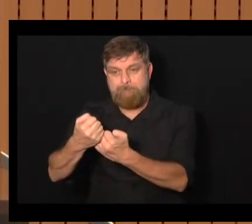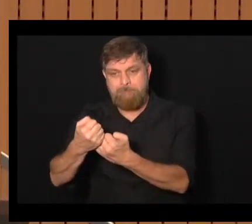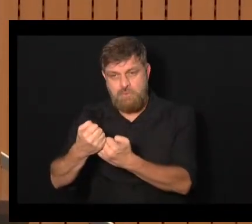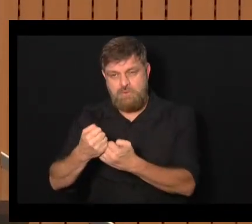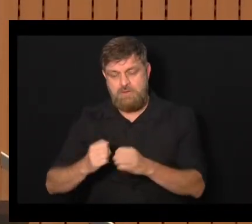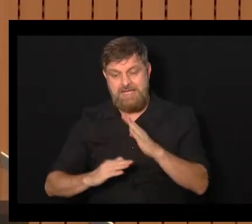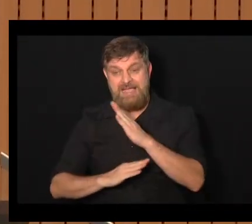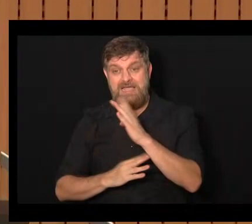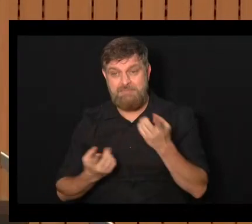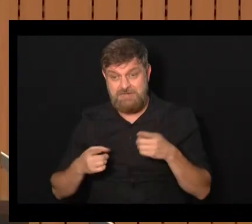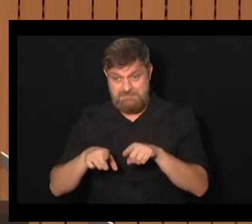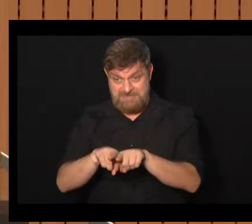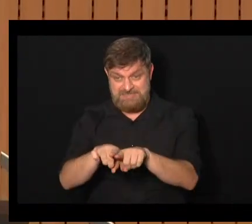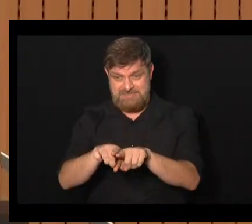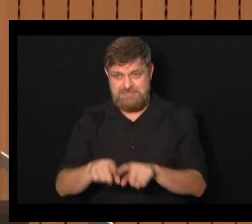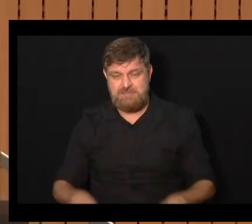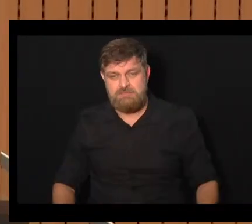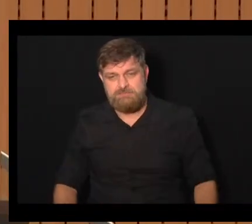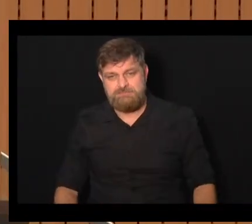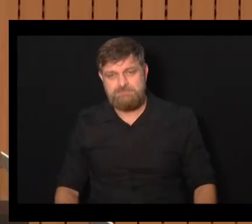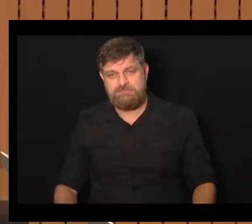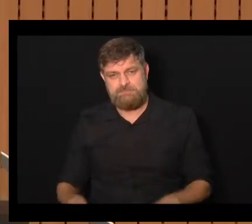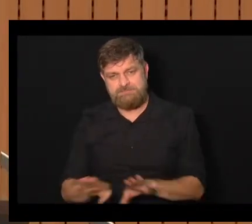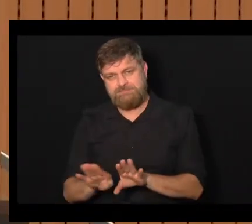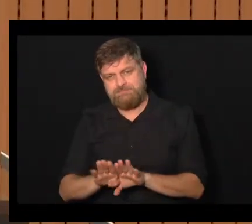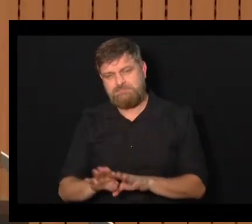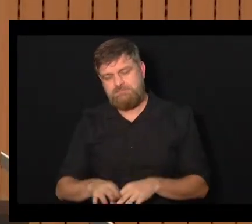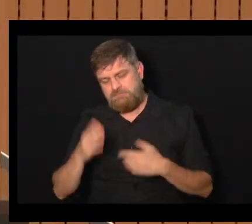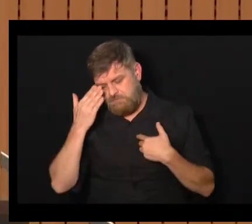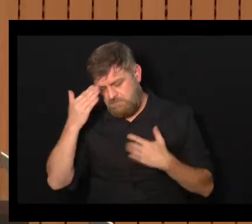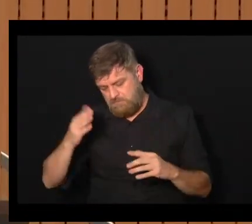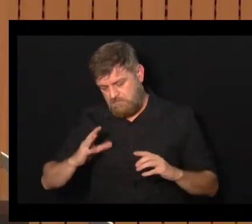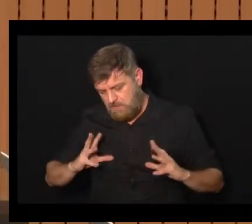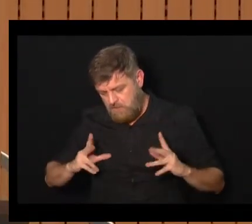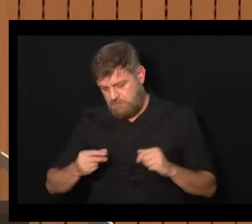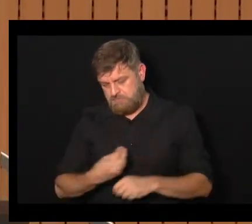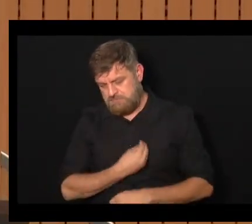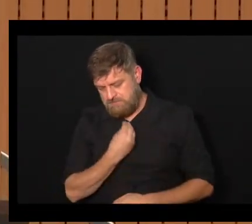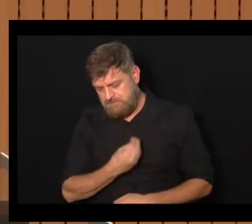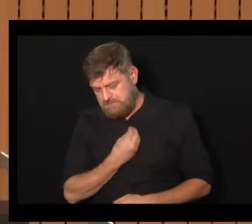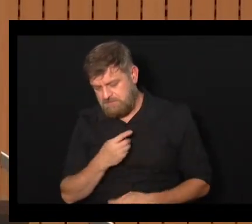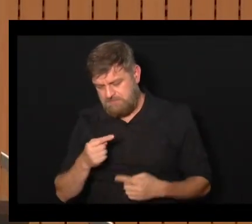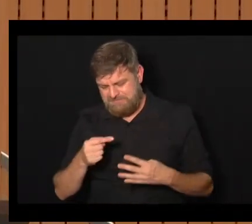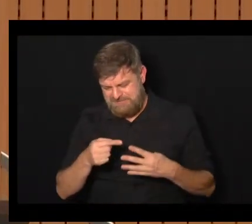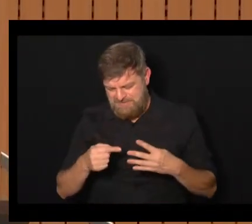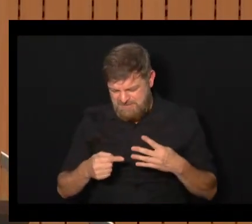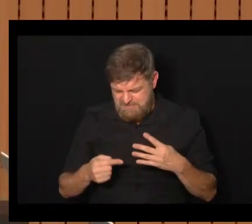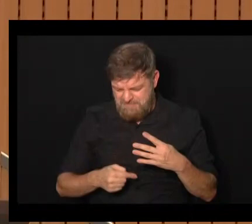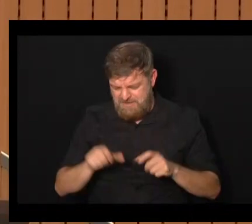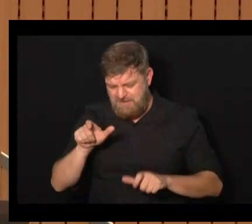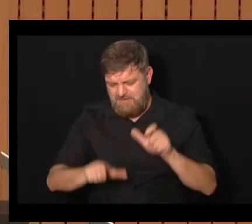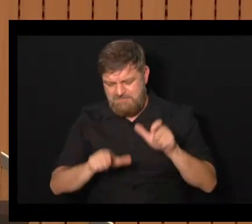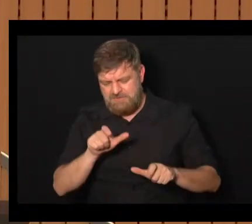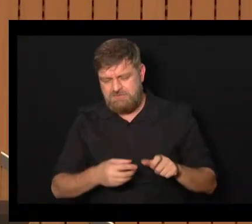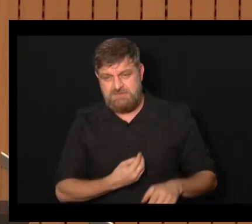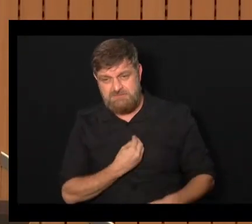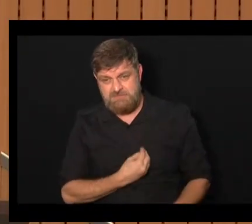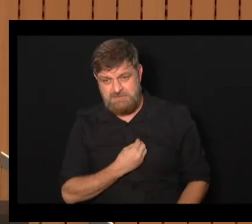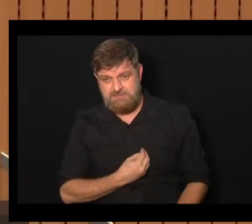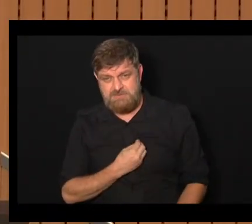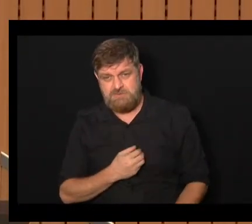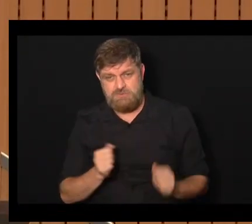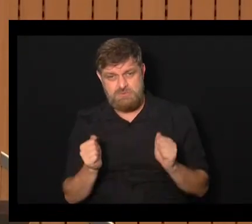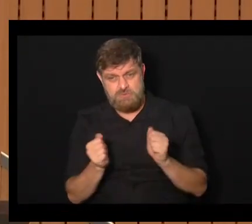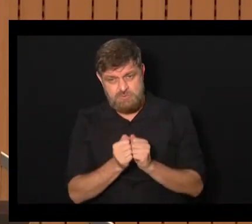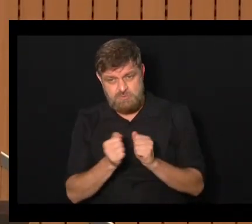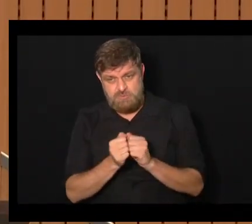E o agradecimento se estende a todos que participaram, o Denis e toda a equipe que participou junto com